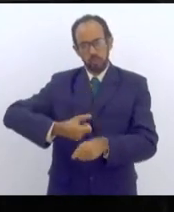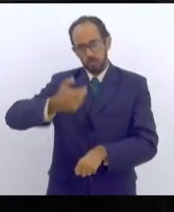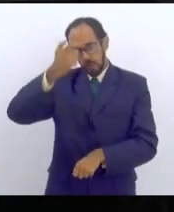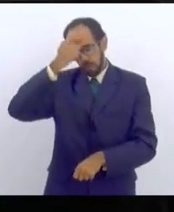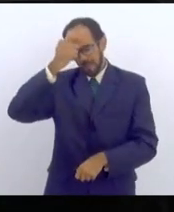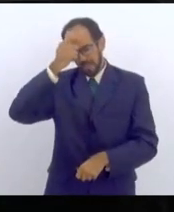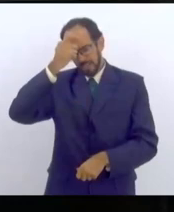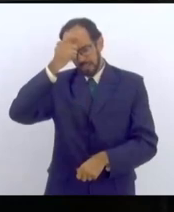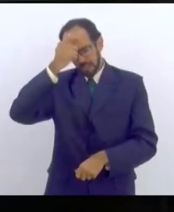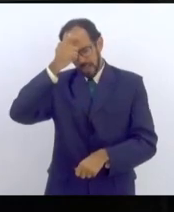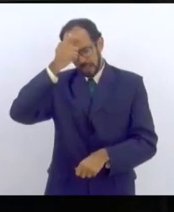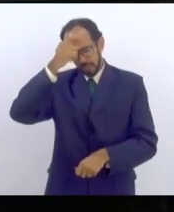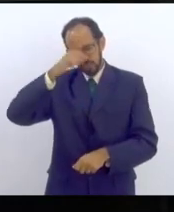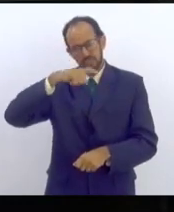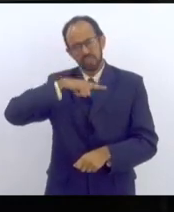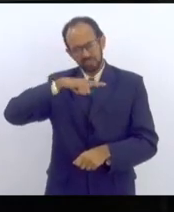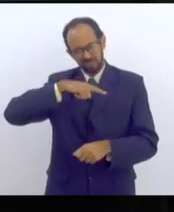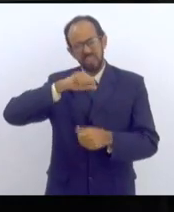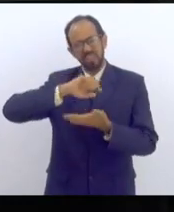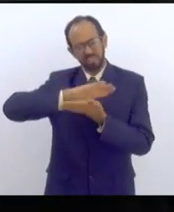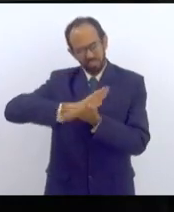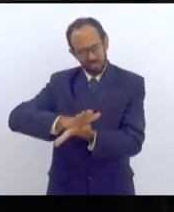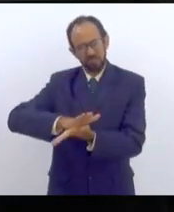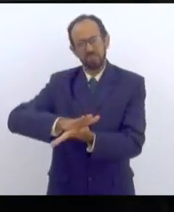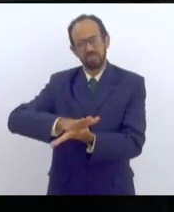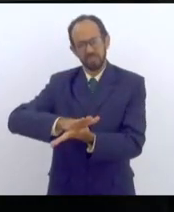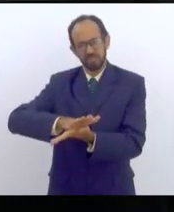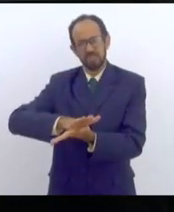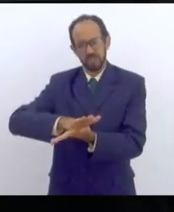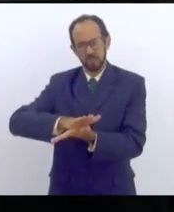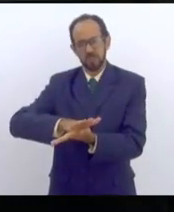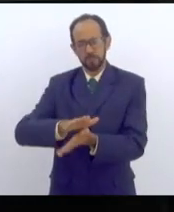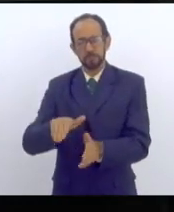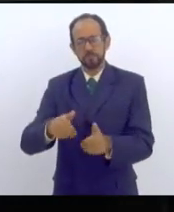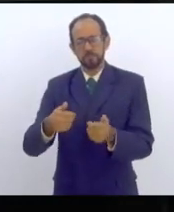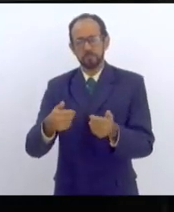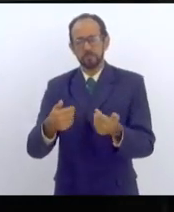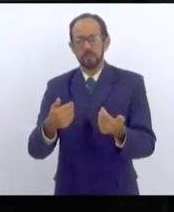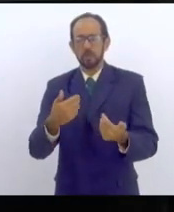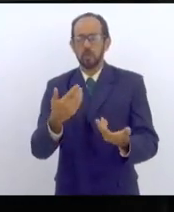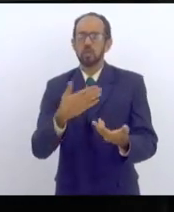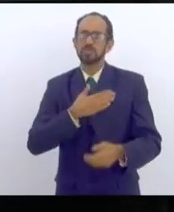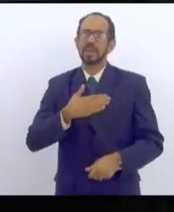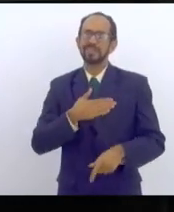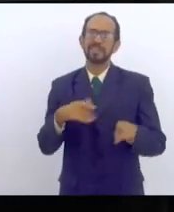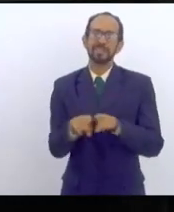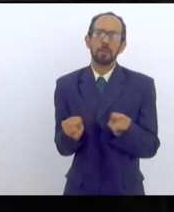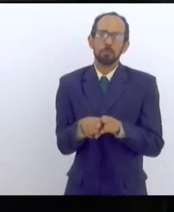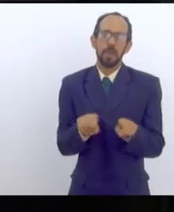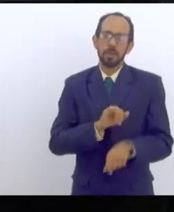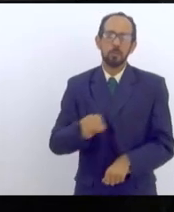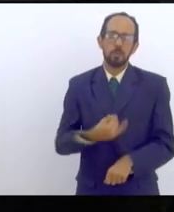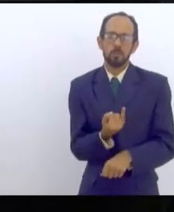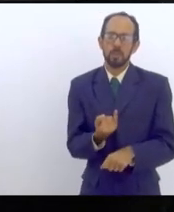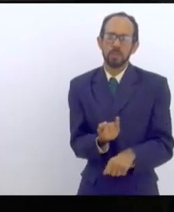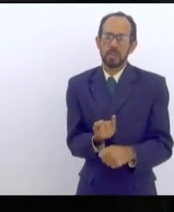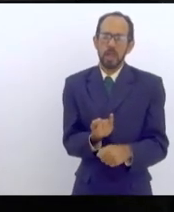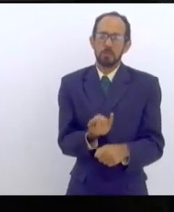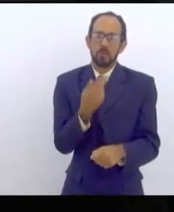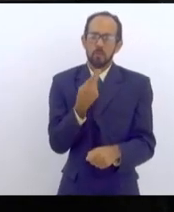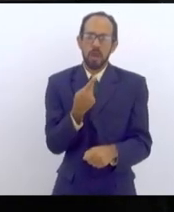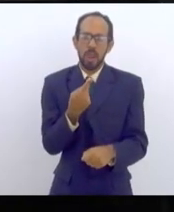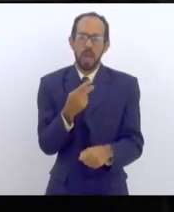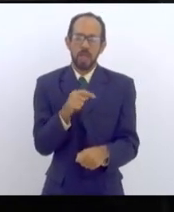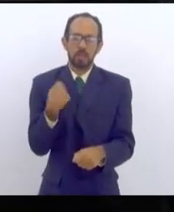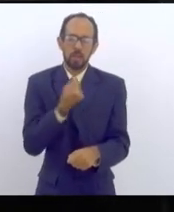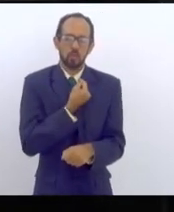misógina, LGBTfóbica, racista. Queria também aproveitar, portanto, para reafirmar aqui, nesse primeiro dia da